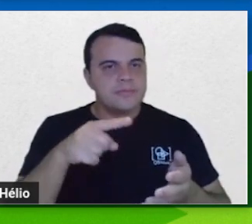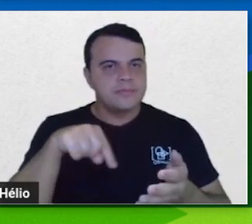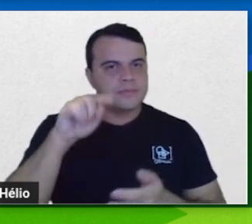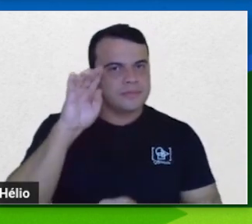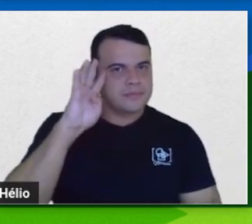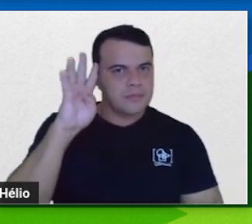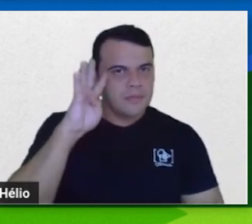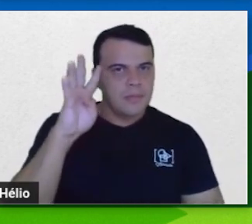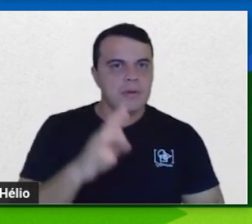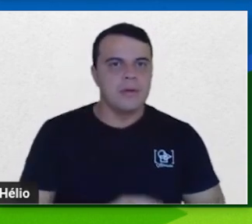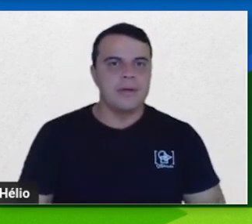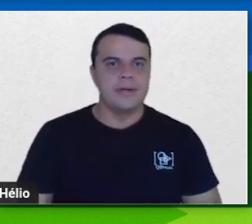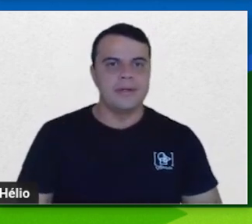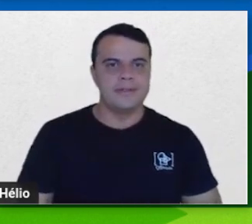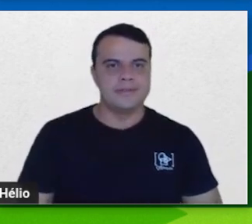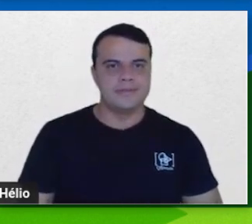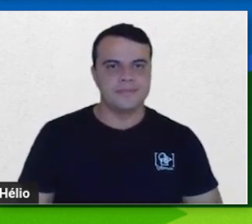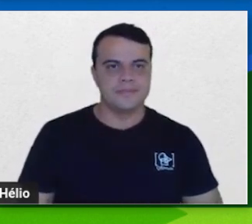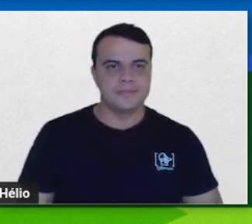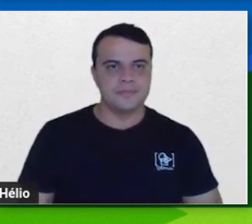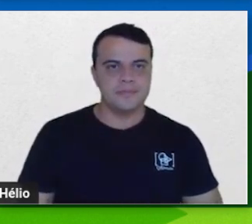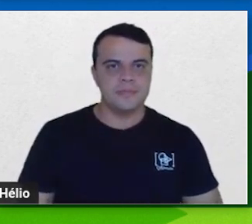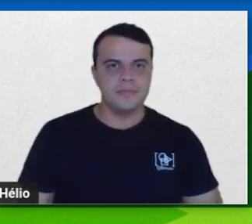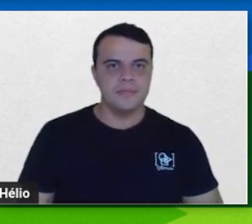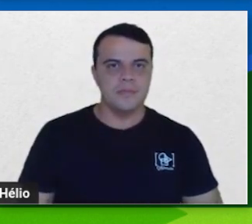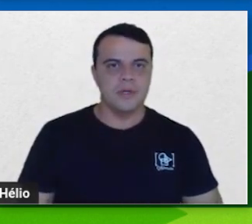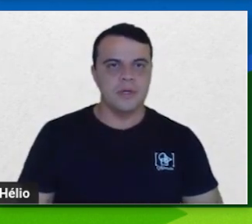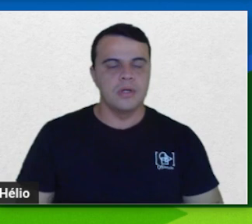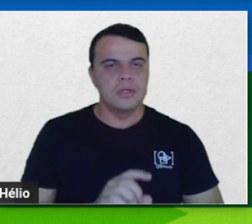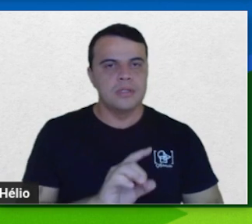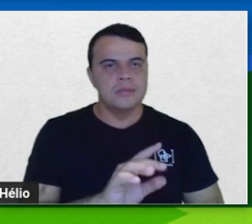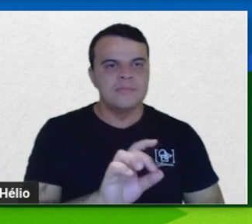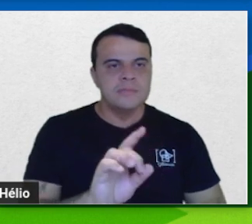imaginação. E aí, depois que